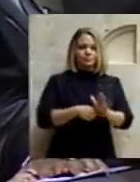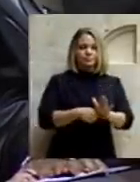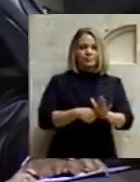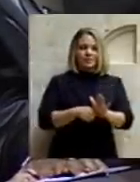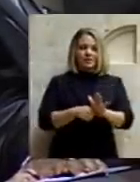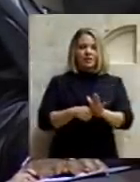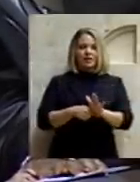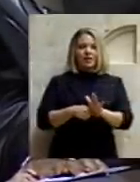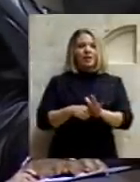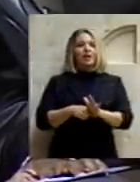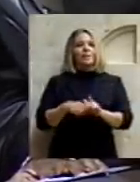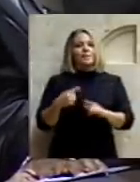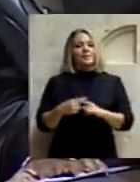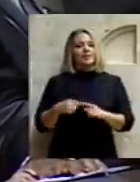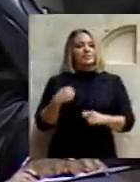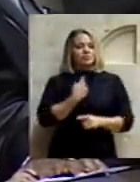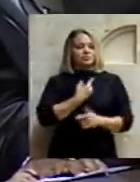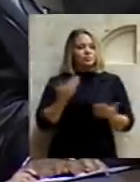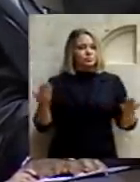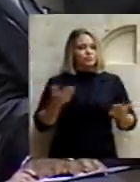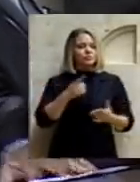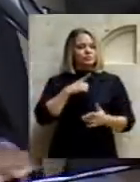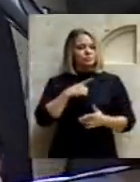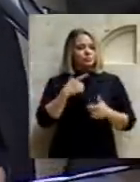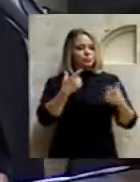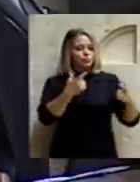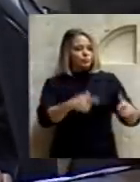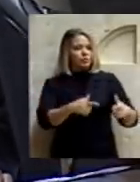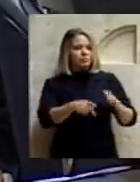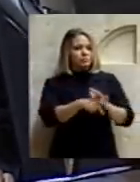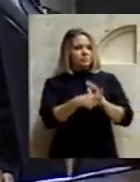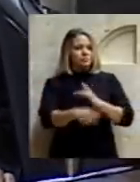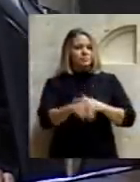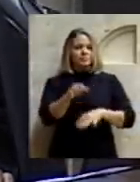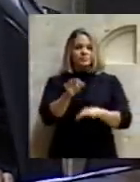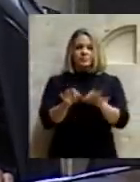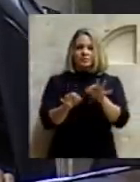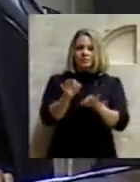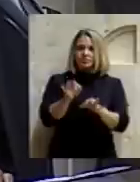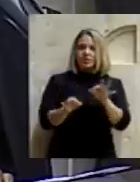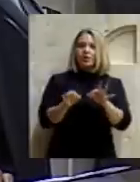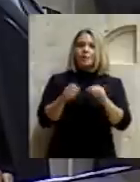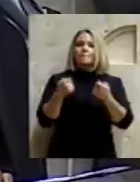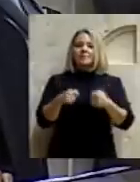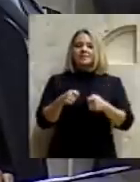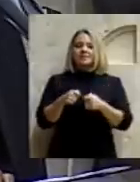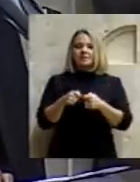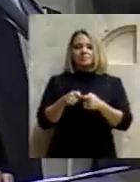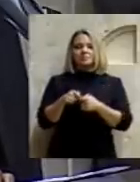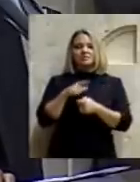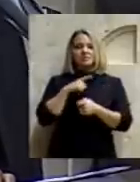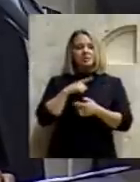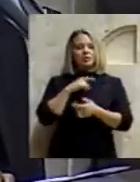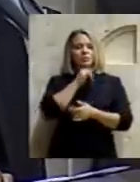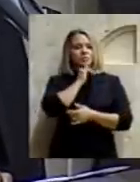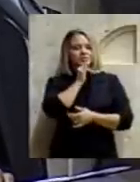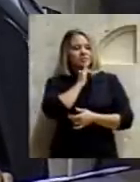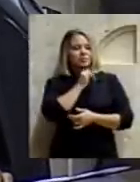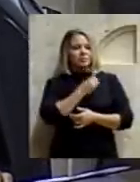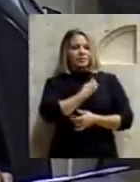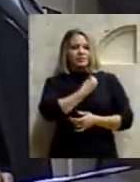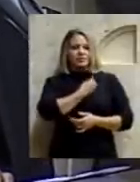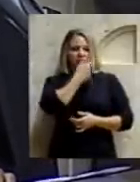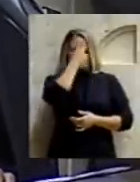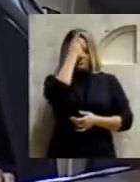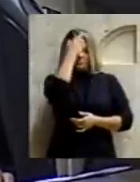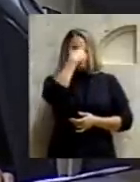Uma vez que estamos em uma casa de justiça, tomemos como objeto de reflexão o